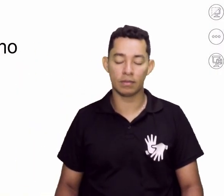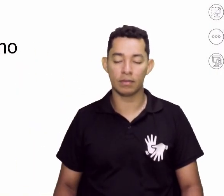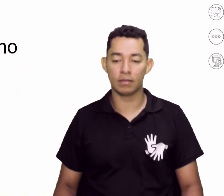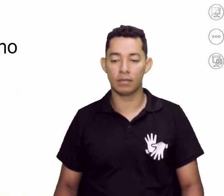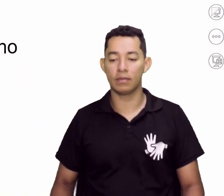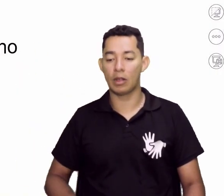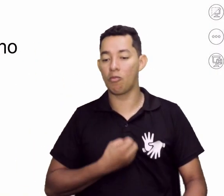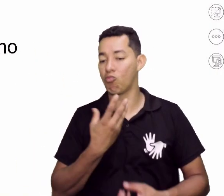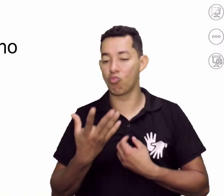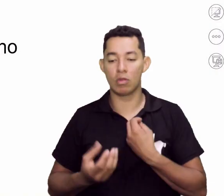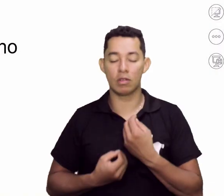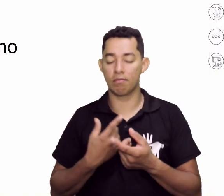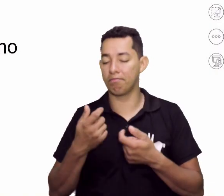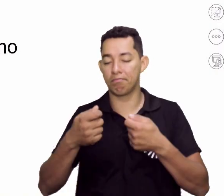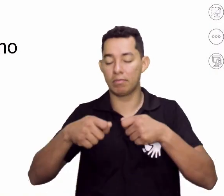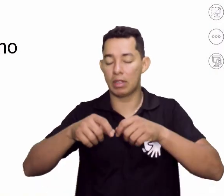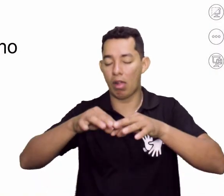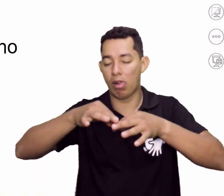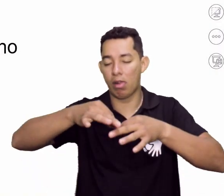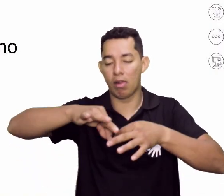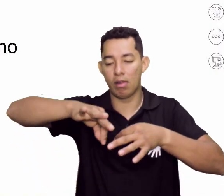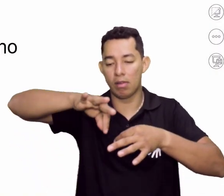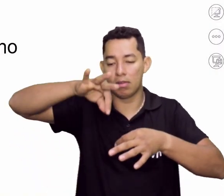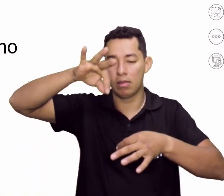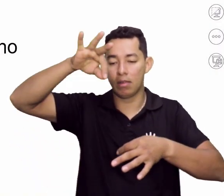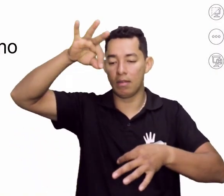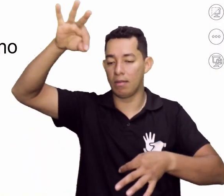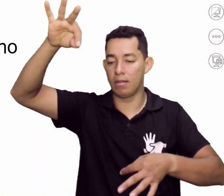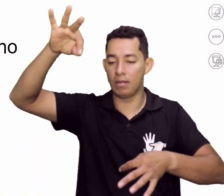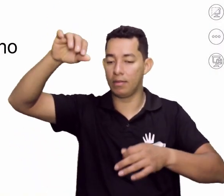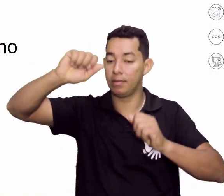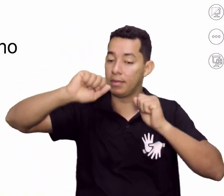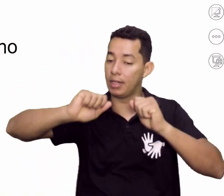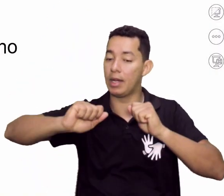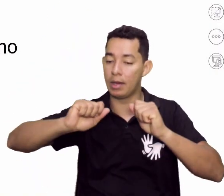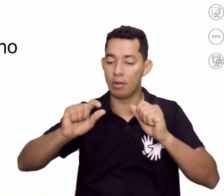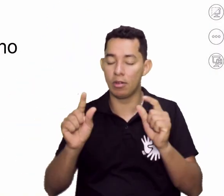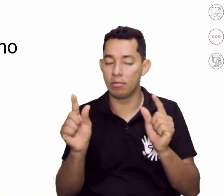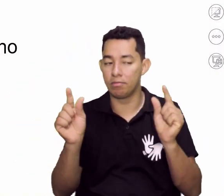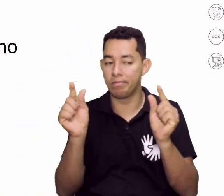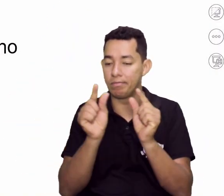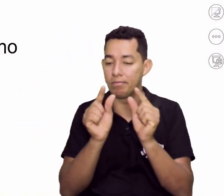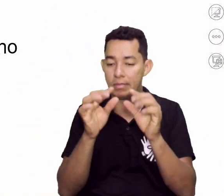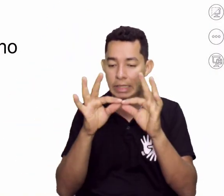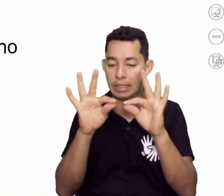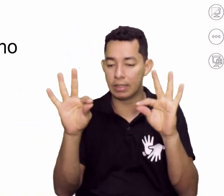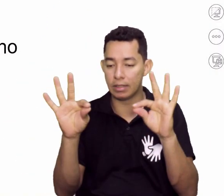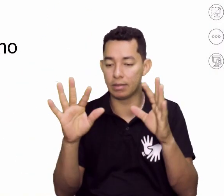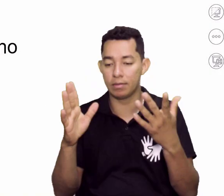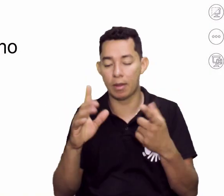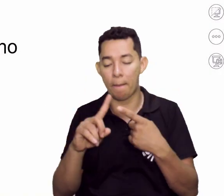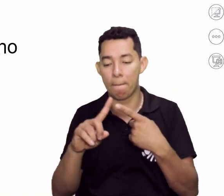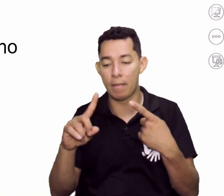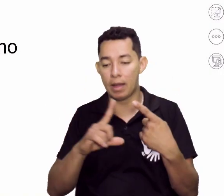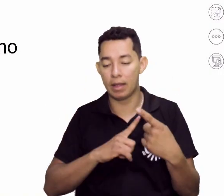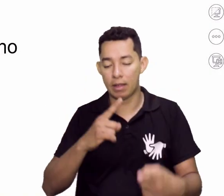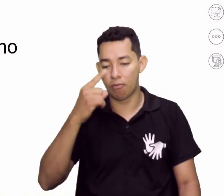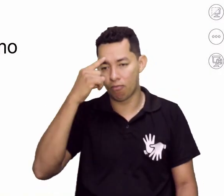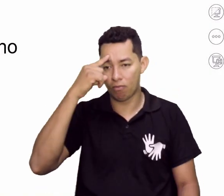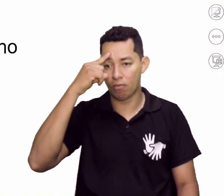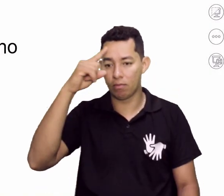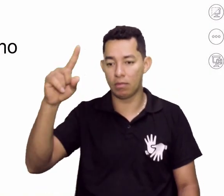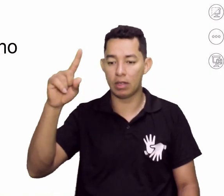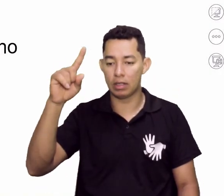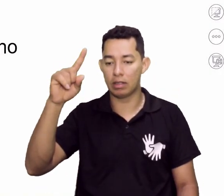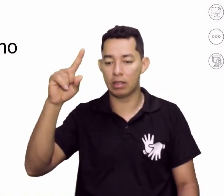ser longa não, tá? Pode ser até, às vezes, só um verso, mas que dá uma ideia,